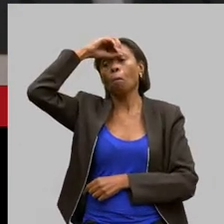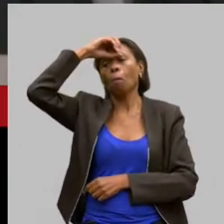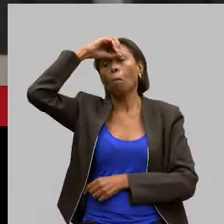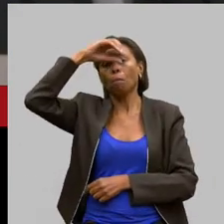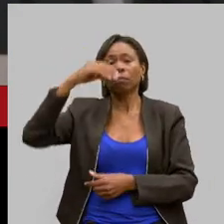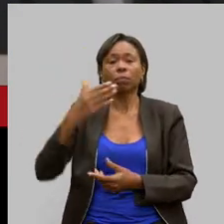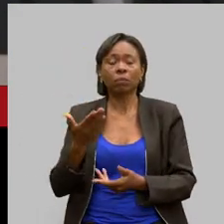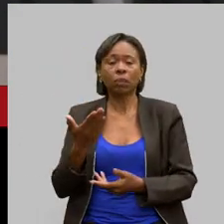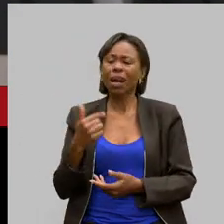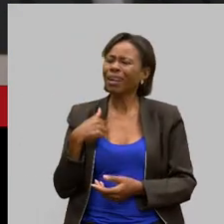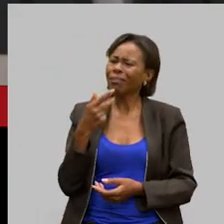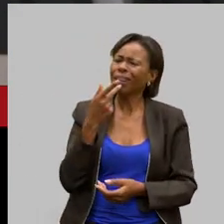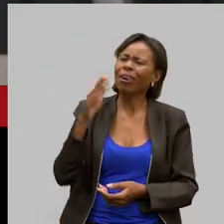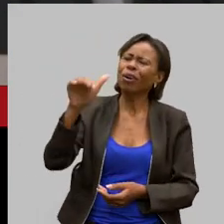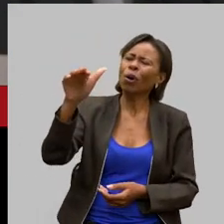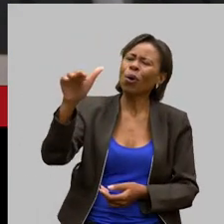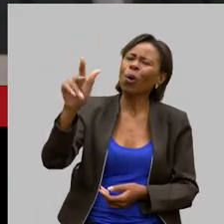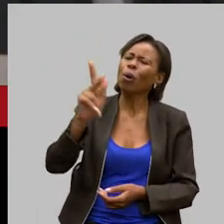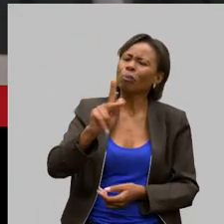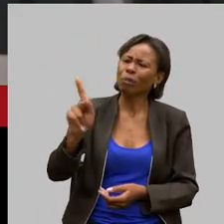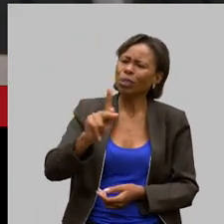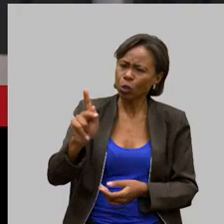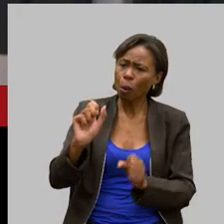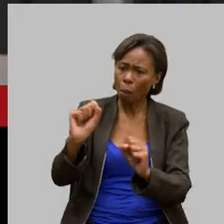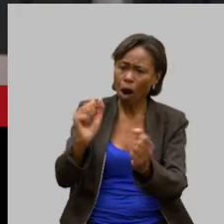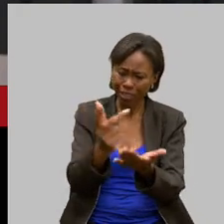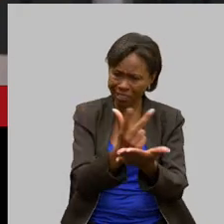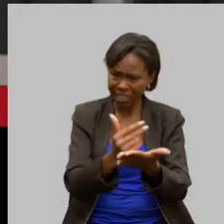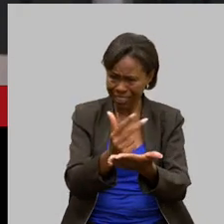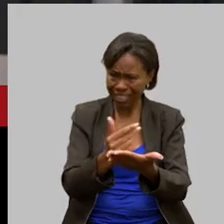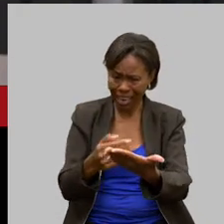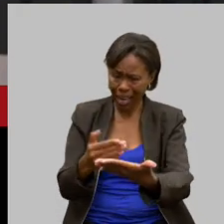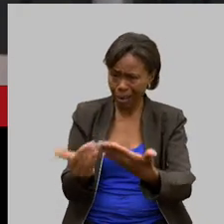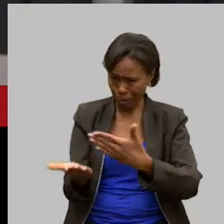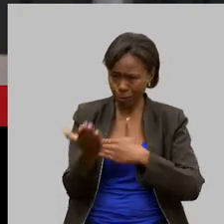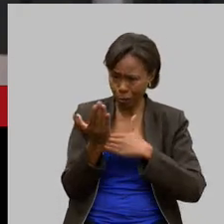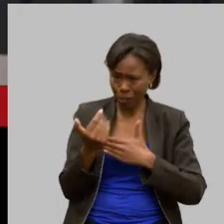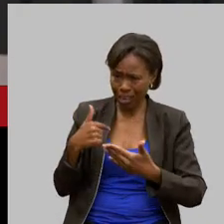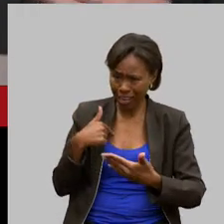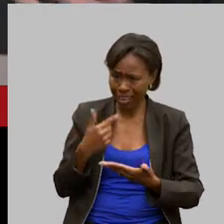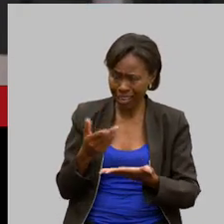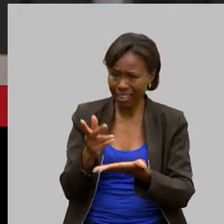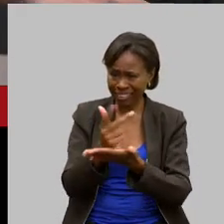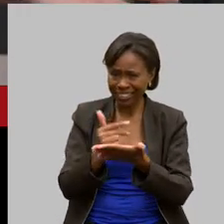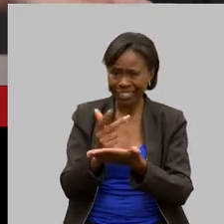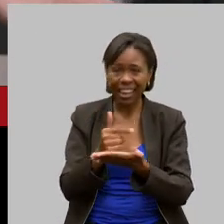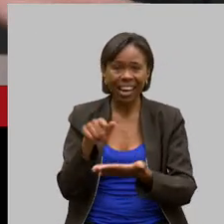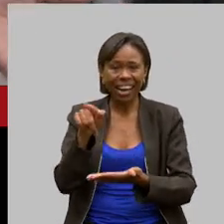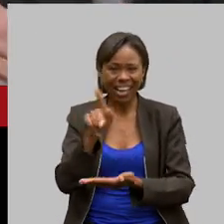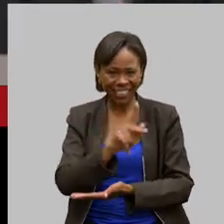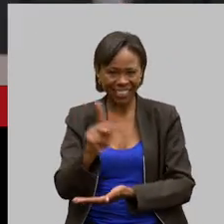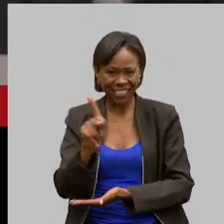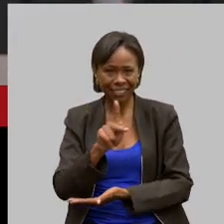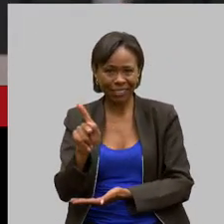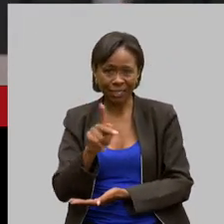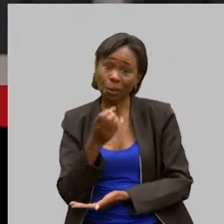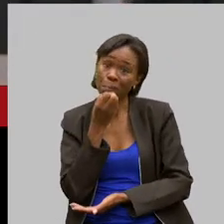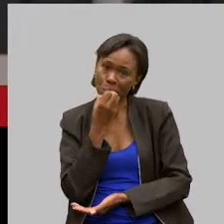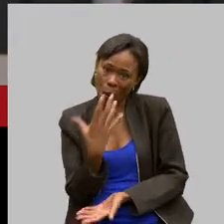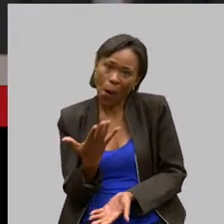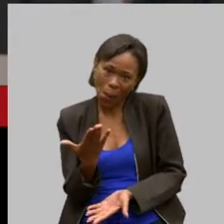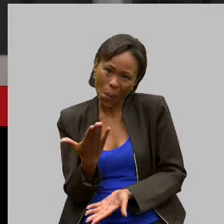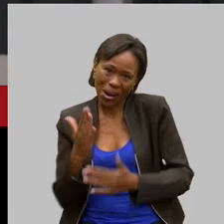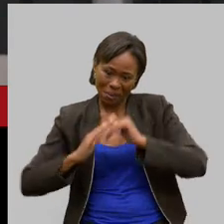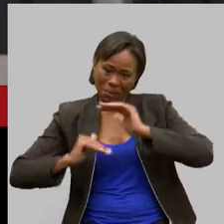falava professora a senhora desenha para mim aí quando a professora era boa de desenho